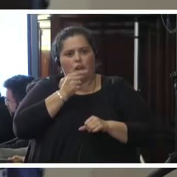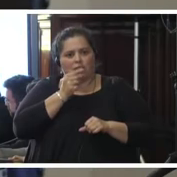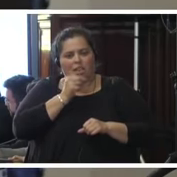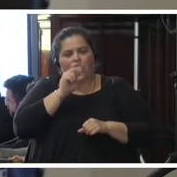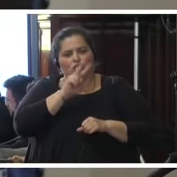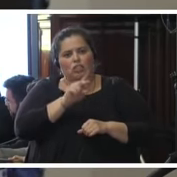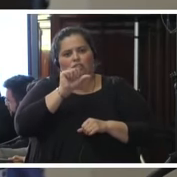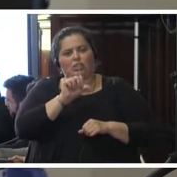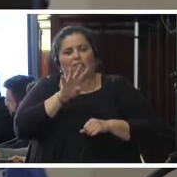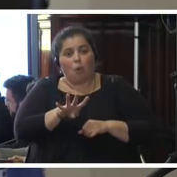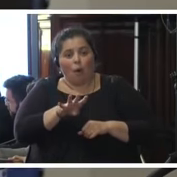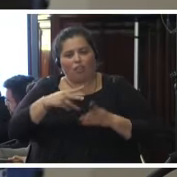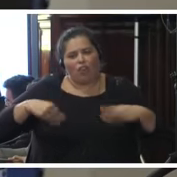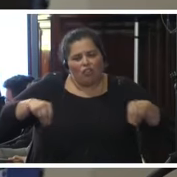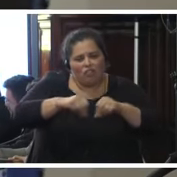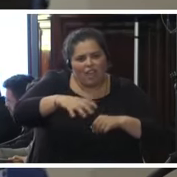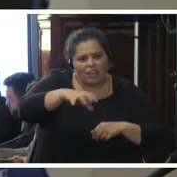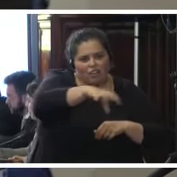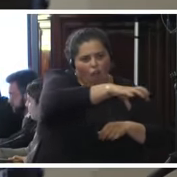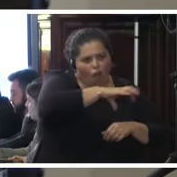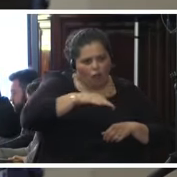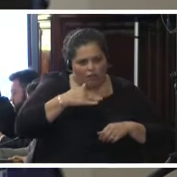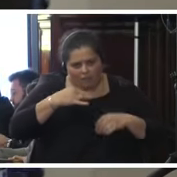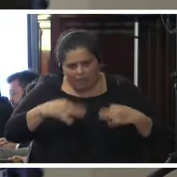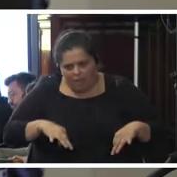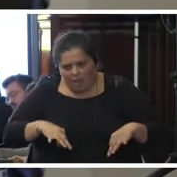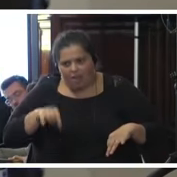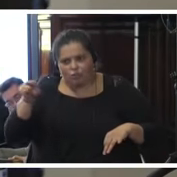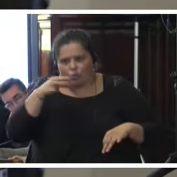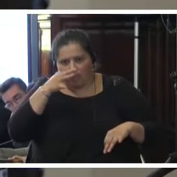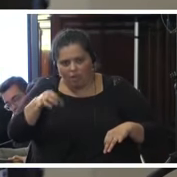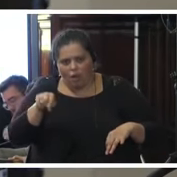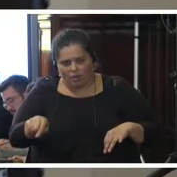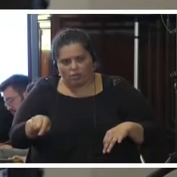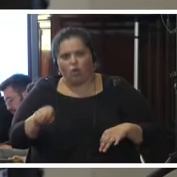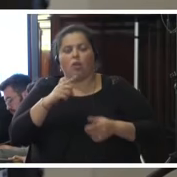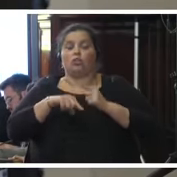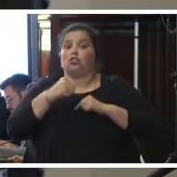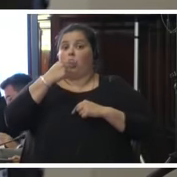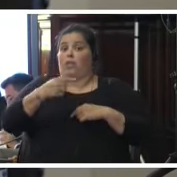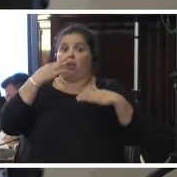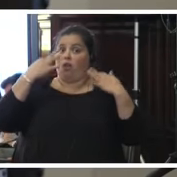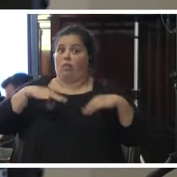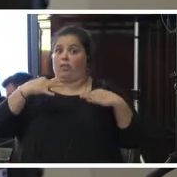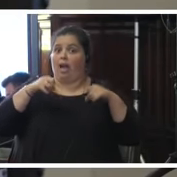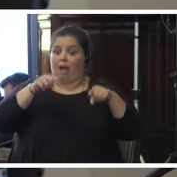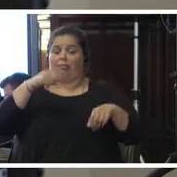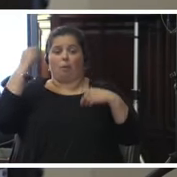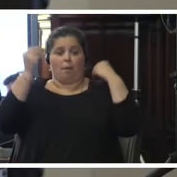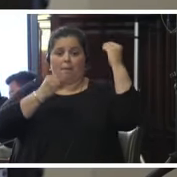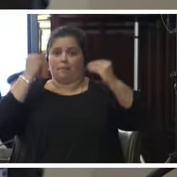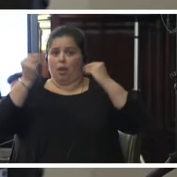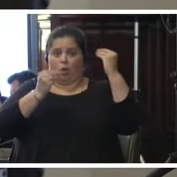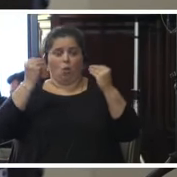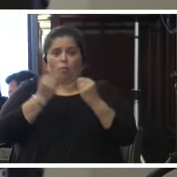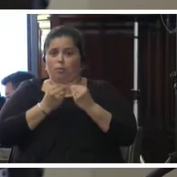bem isso que o senhor falou. Isso, digo honestamente, isso me preocupa. Falar Ipanema não é